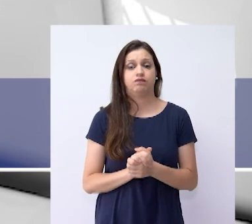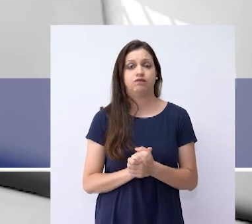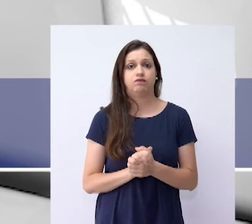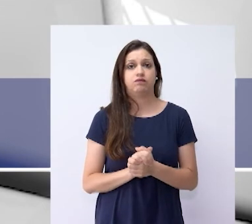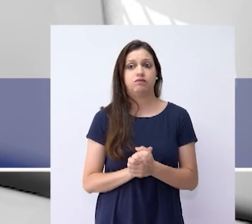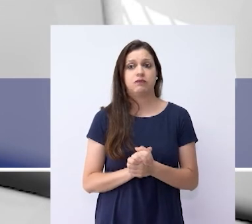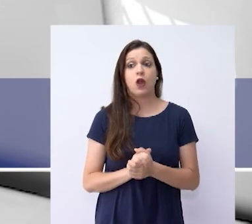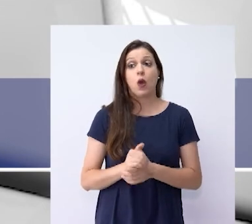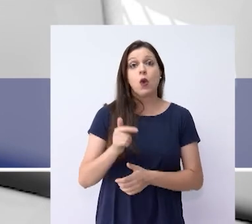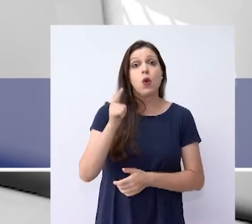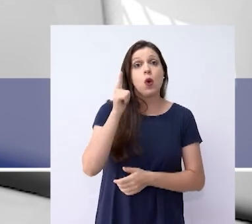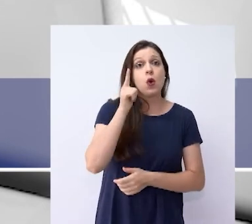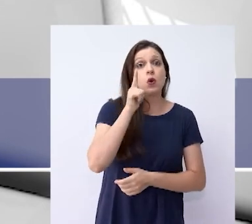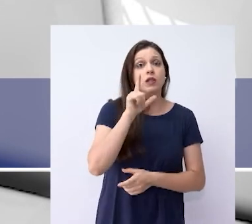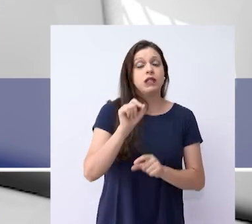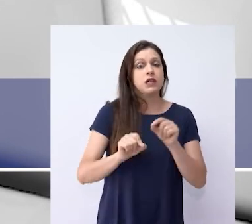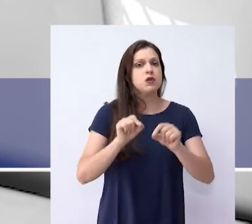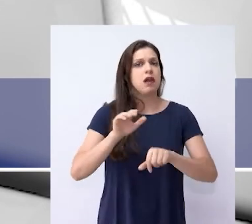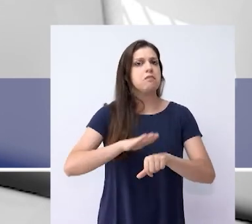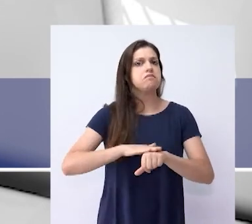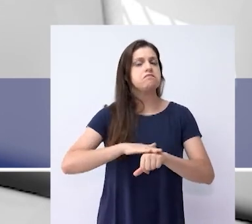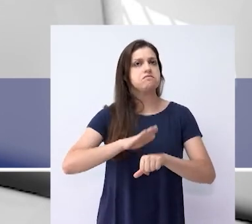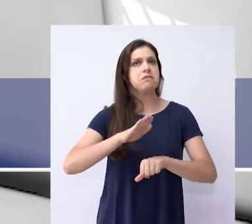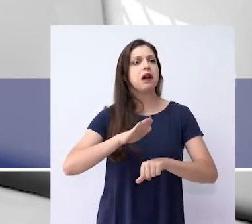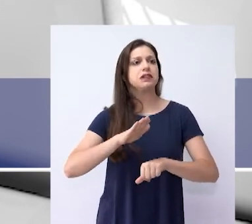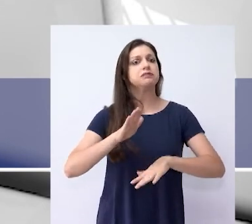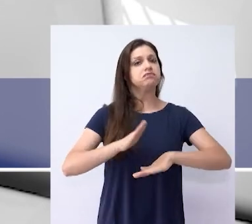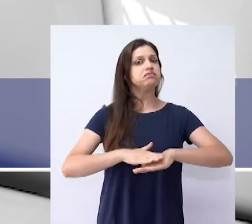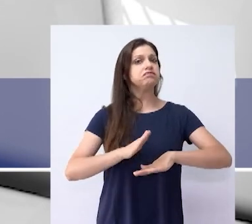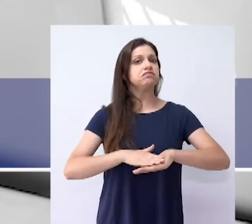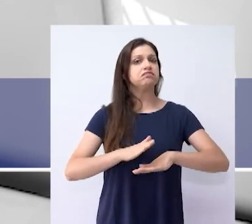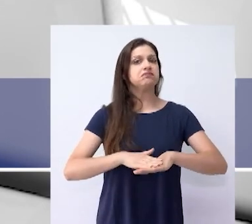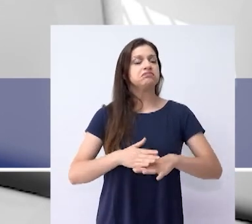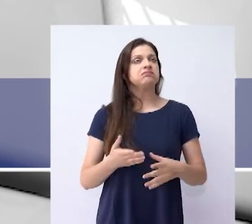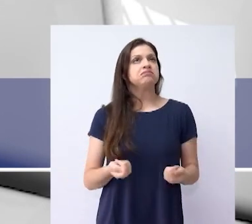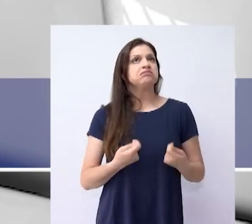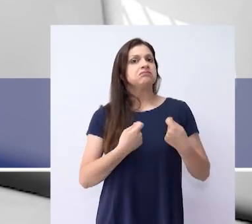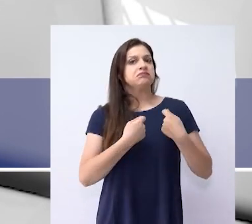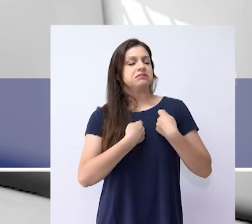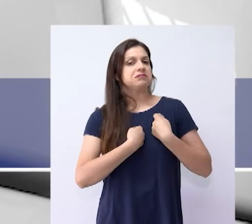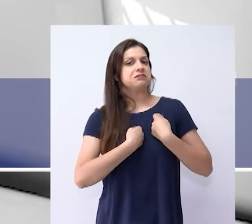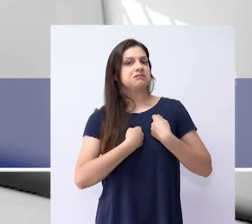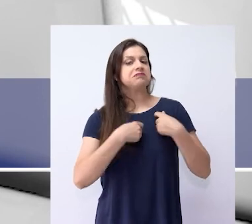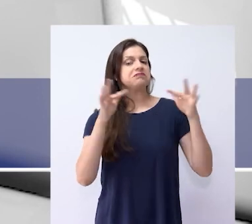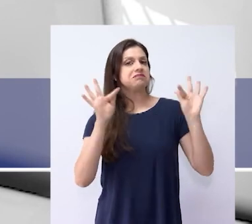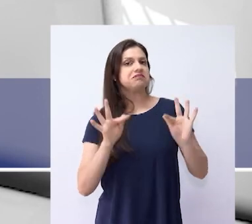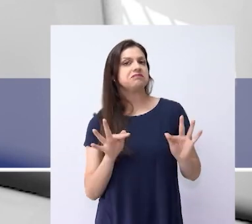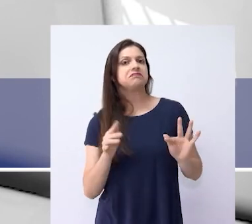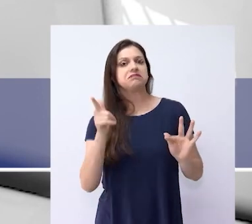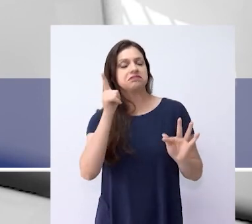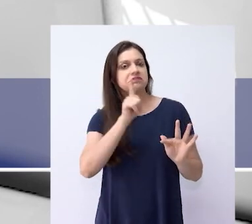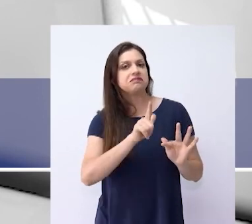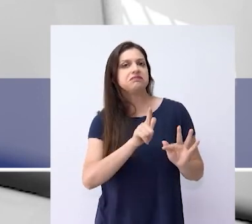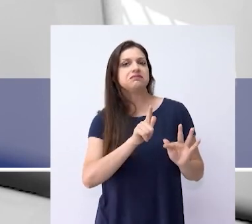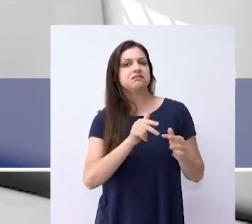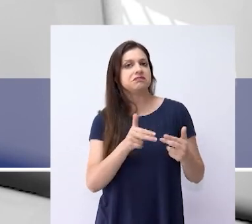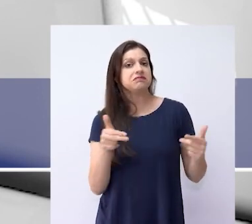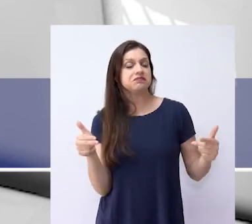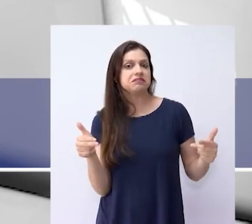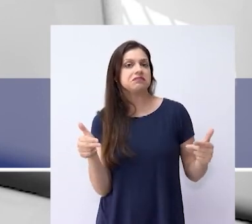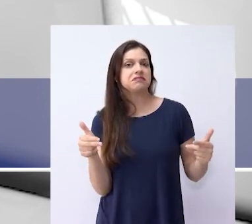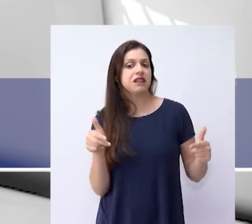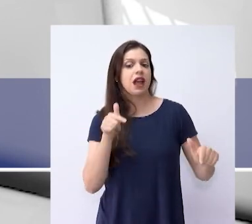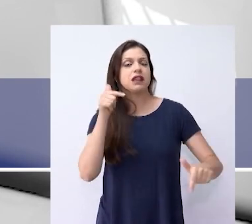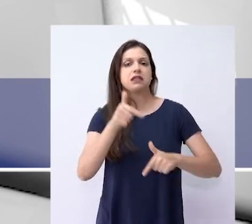e elas podem se tornar mais independentes e realizar as suas